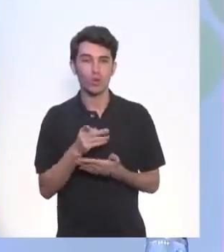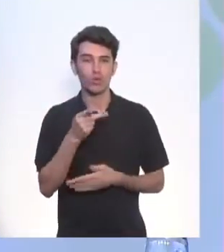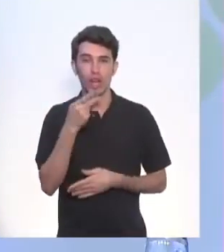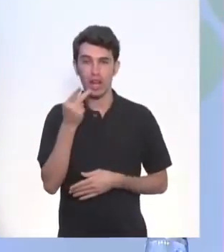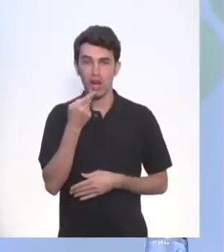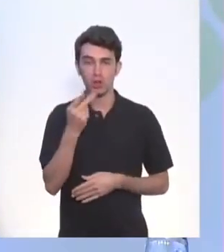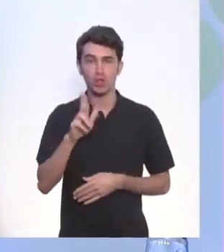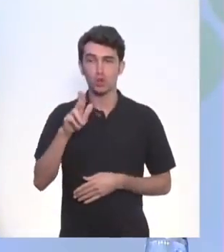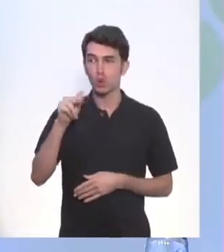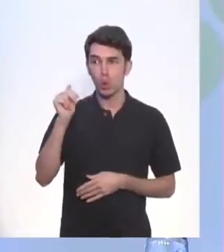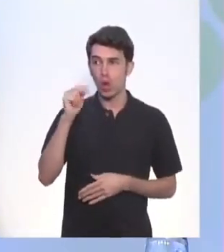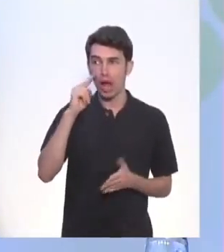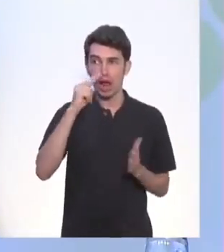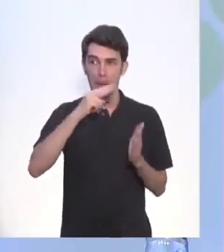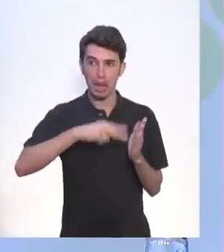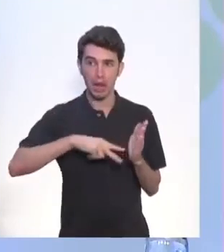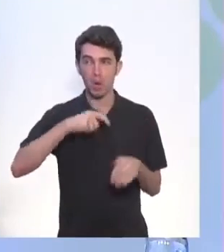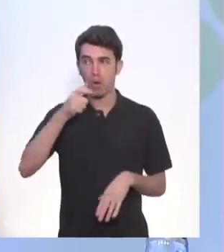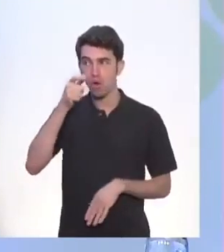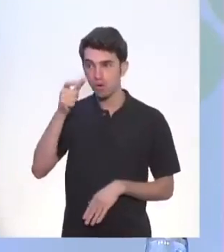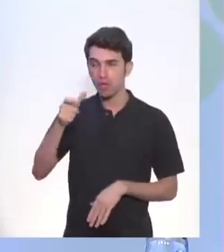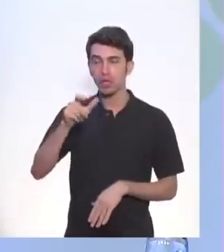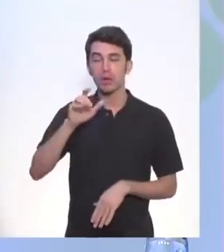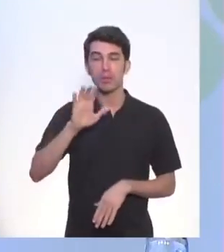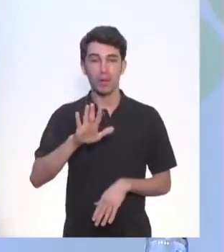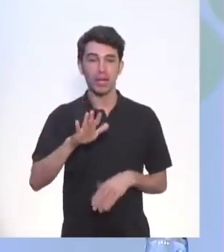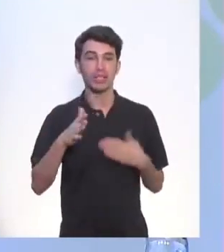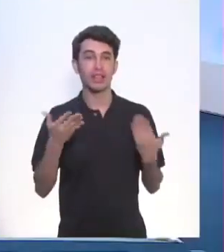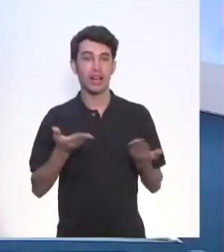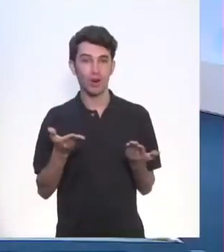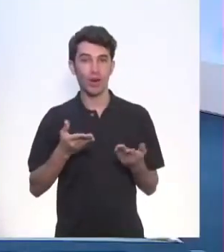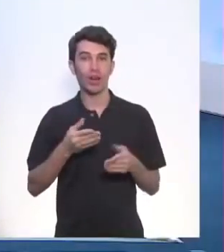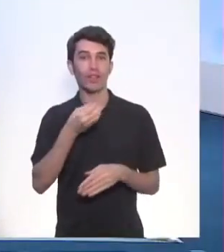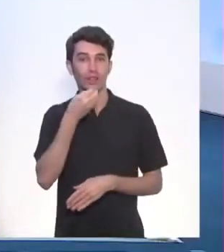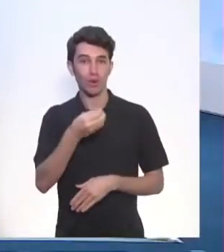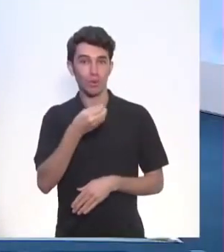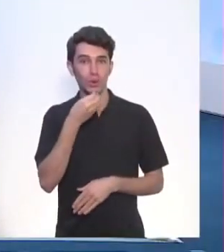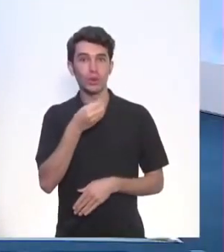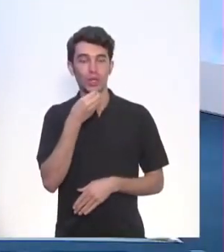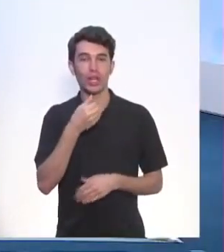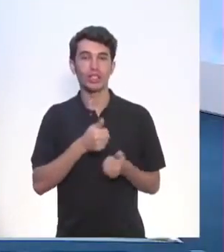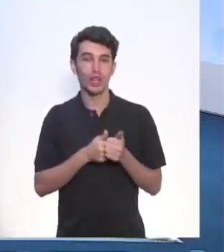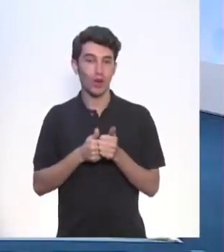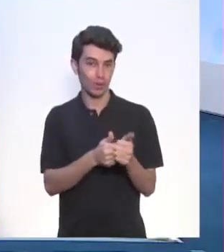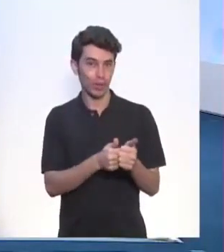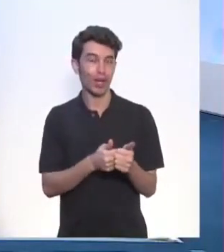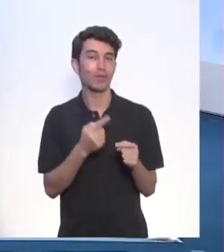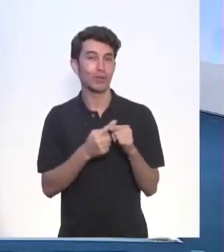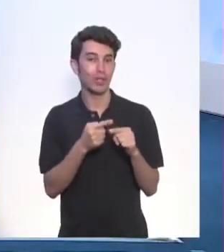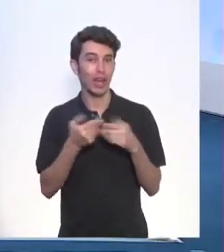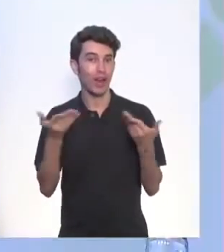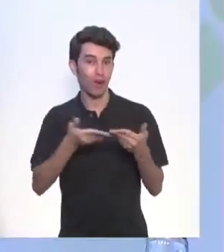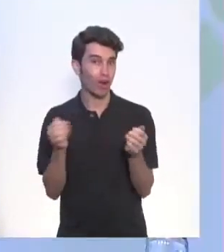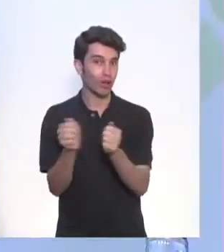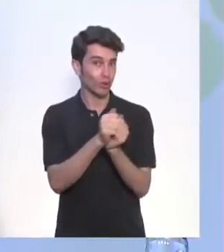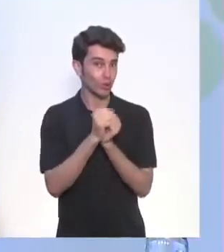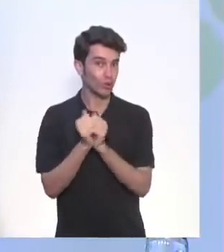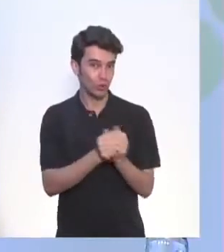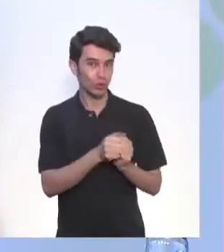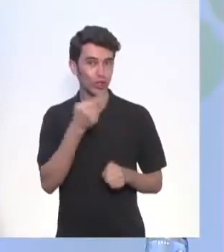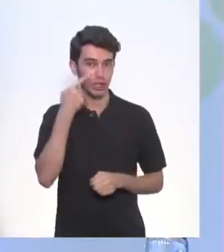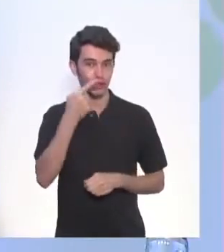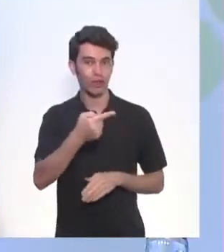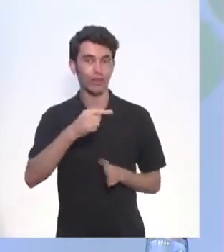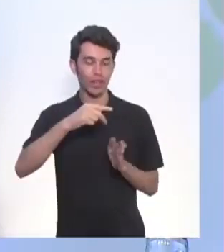não ouviram ou nunca leram uma entrevista, mas eles vão ter uma oportunidade de acompanhar, porque nós vamos fazer na íntegra uma entrevista que